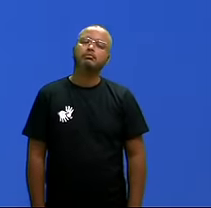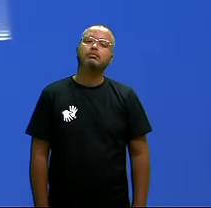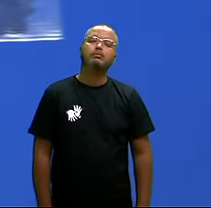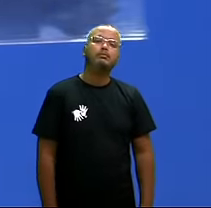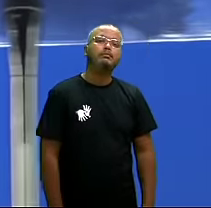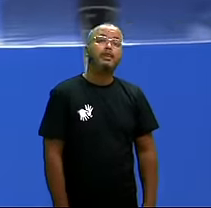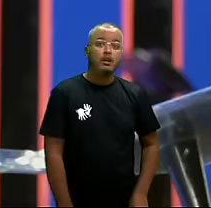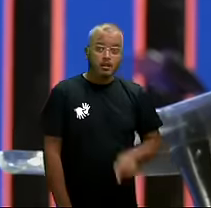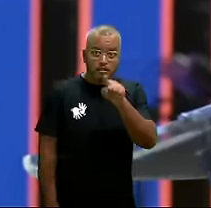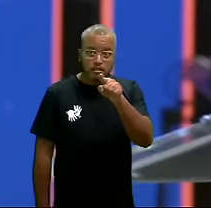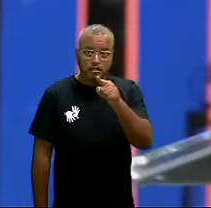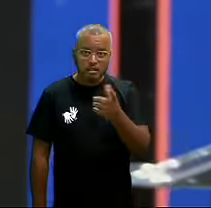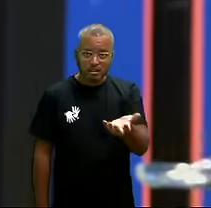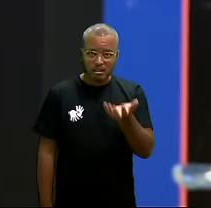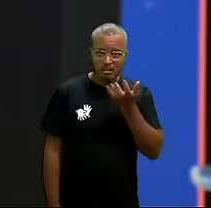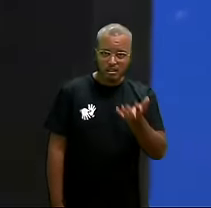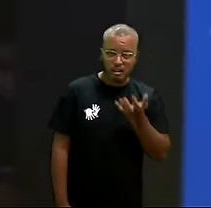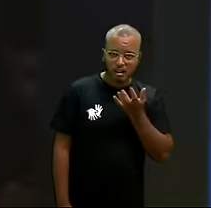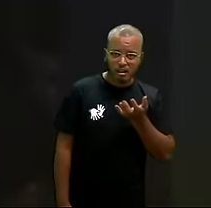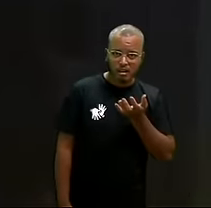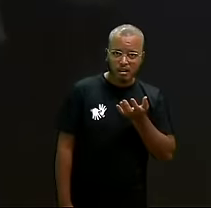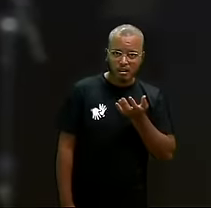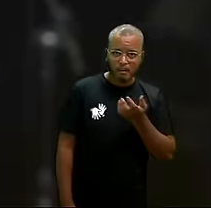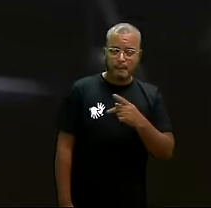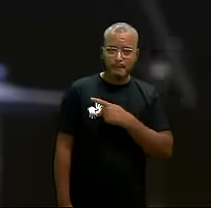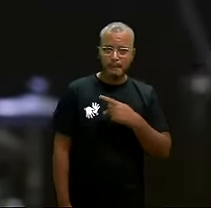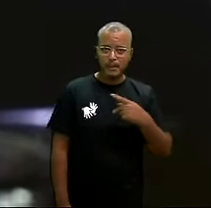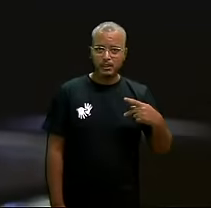Você quer um pastor polido? Vai na mecânica,